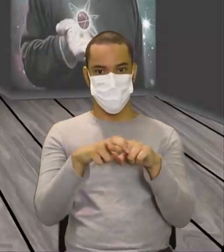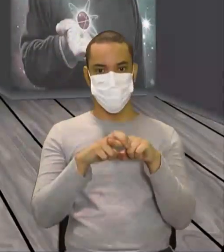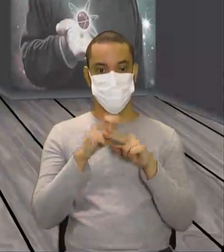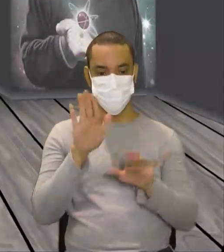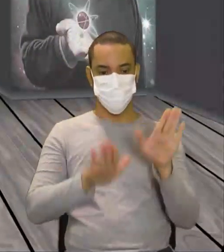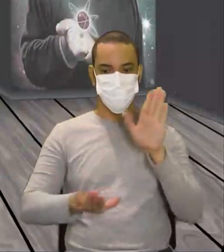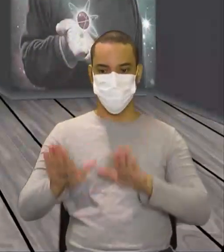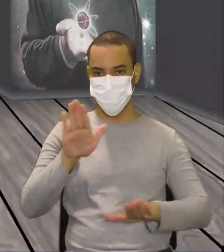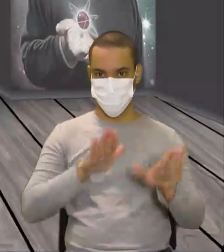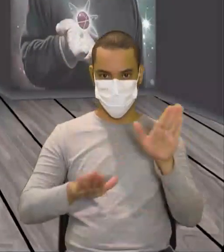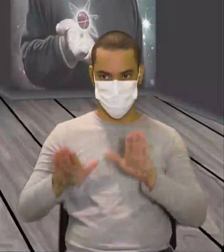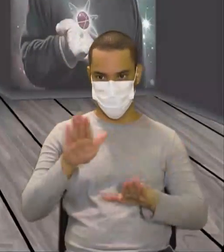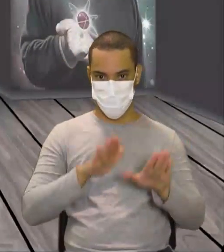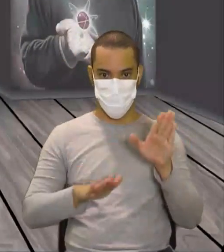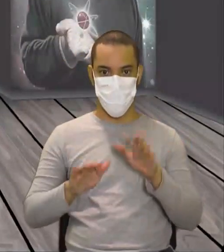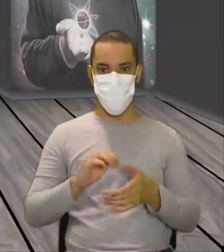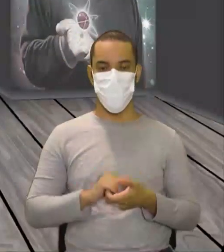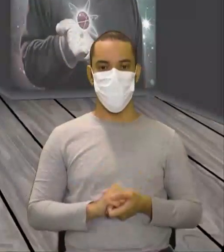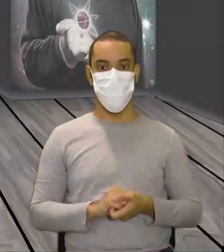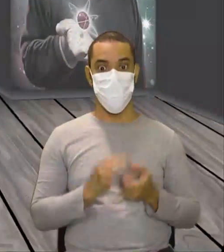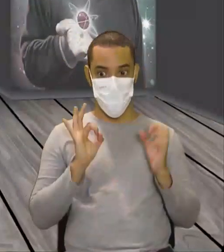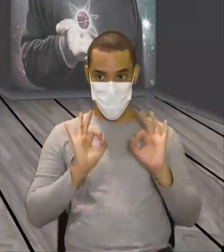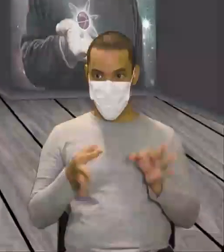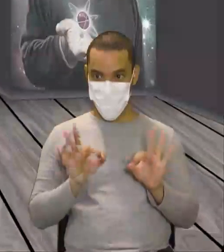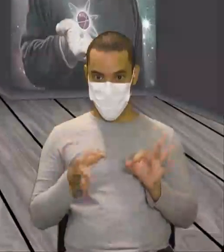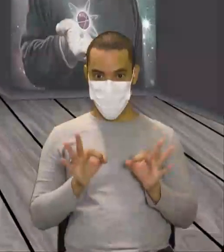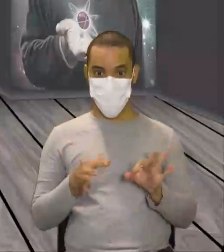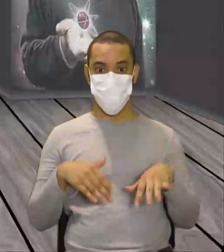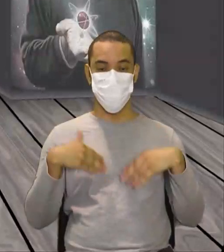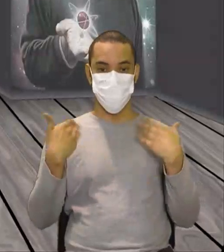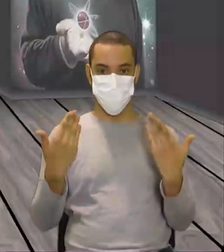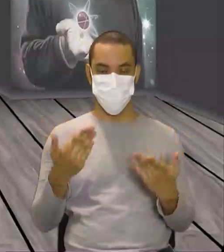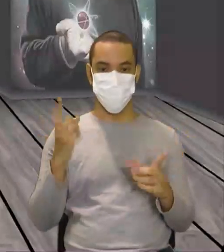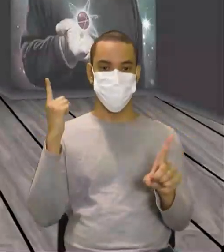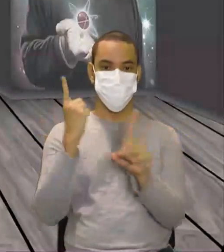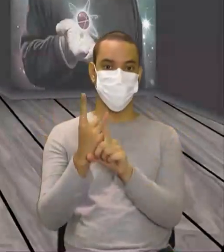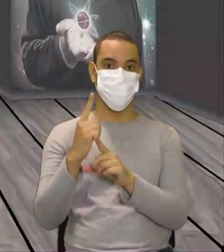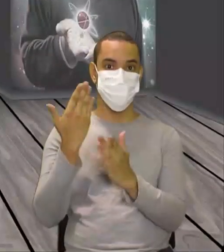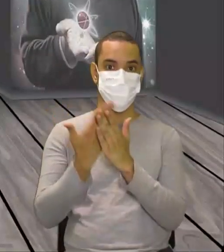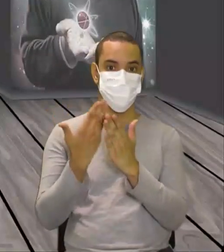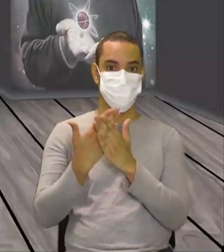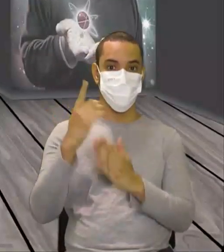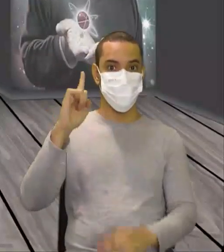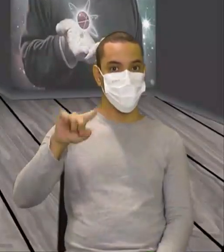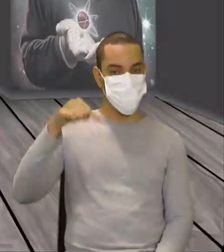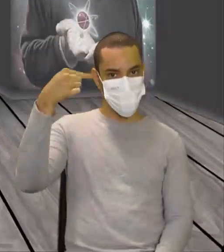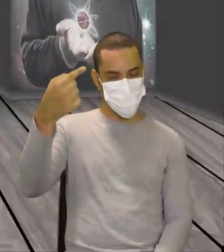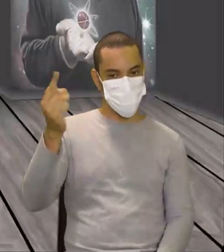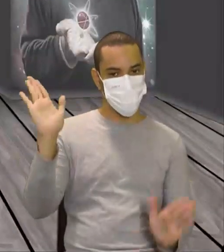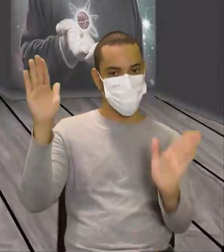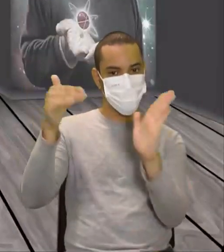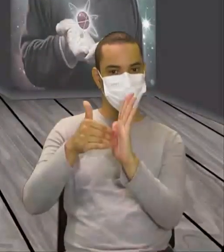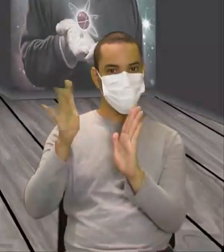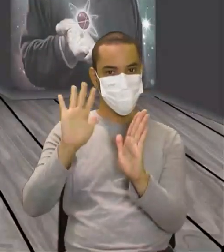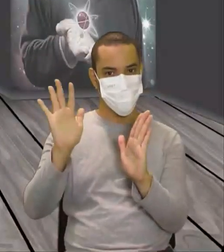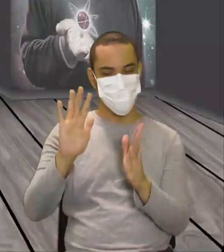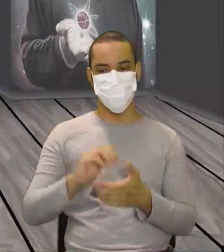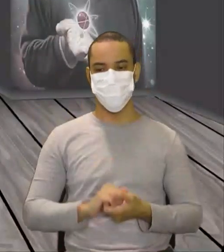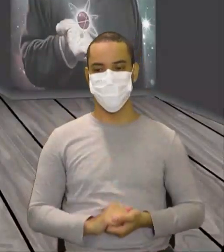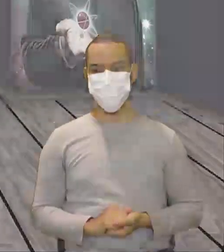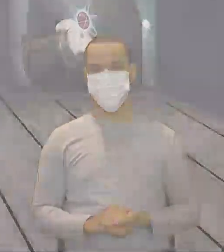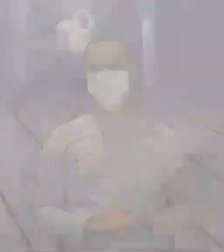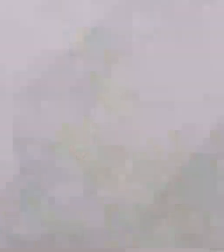ter todo um cuidado. Tá bom então? Então, pessoal, nos encontramos na próxima aula. Até mais!